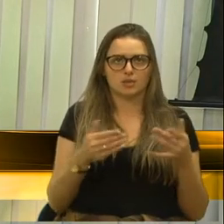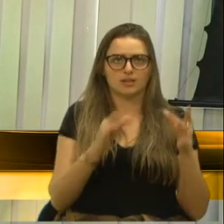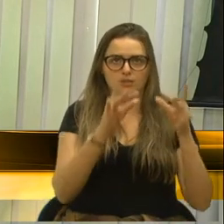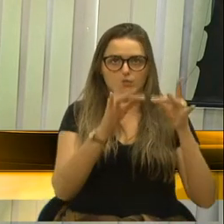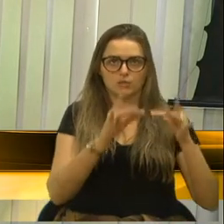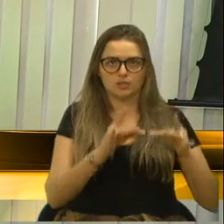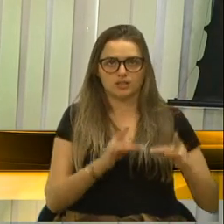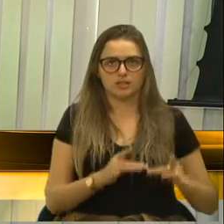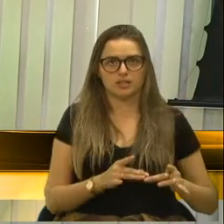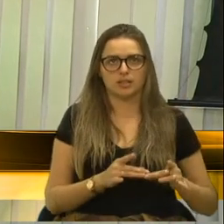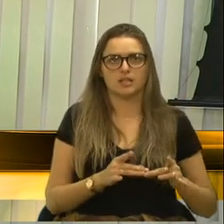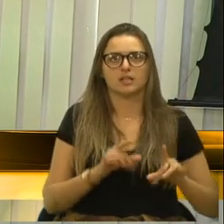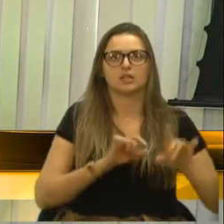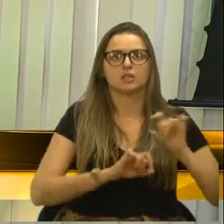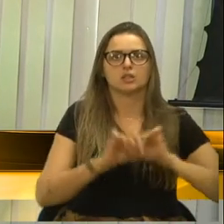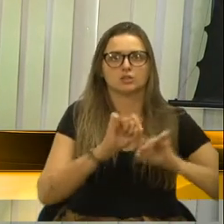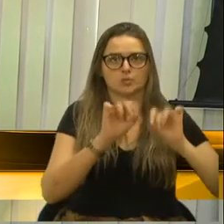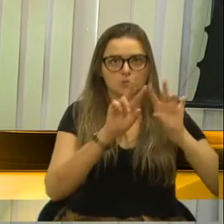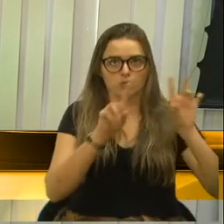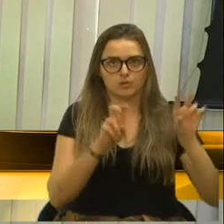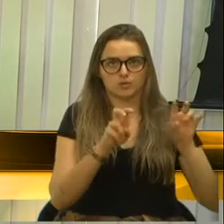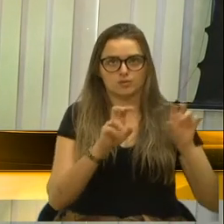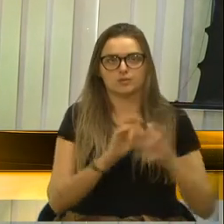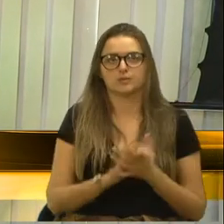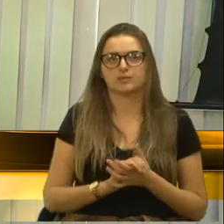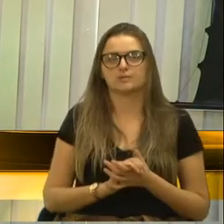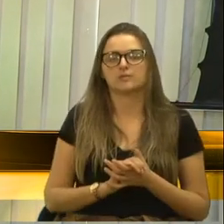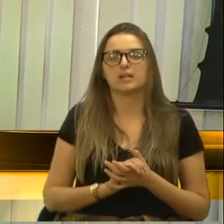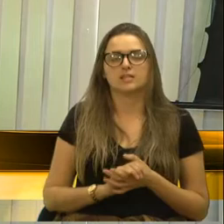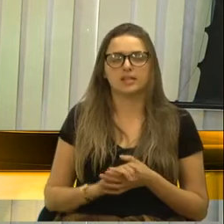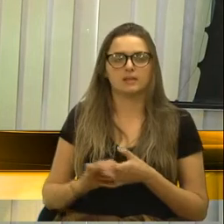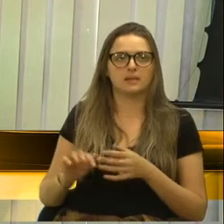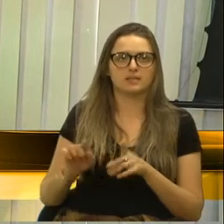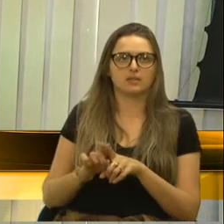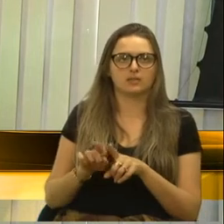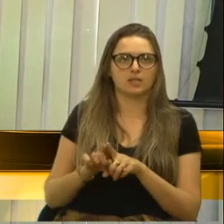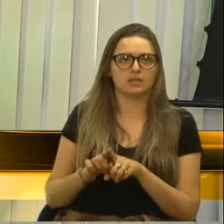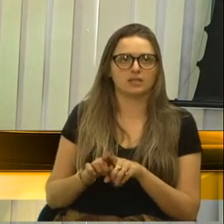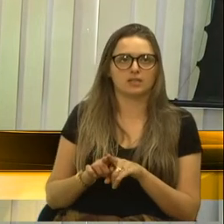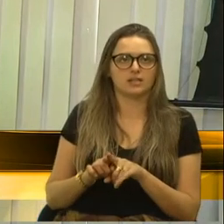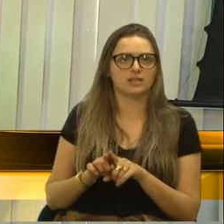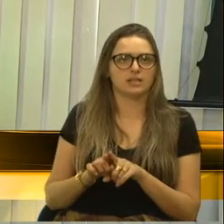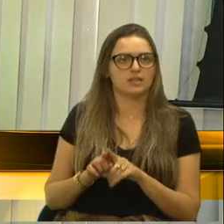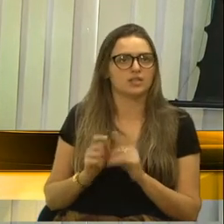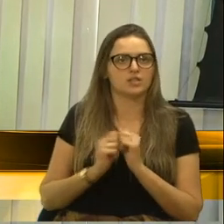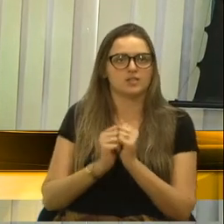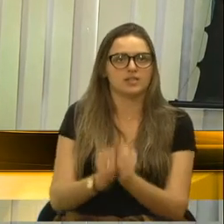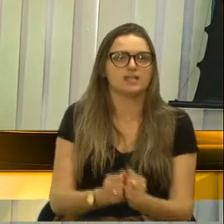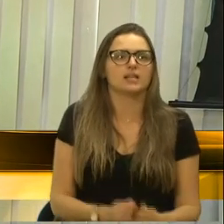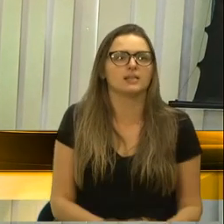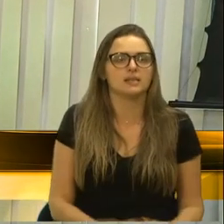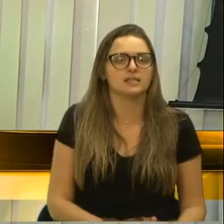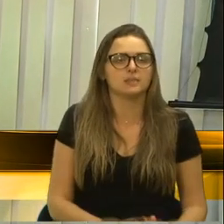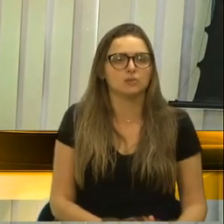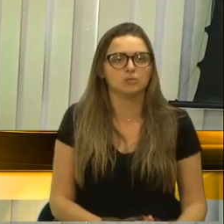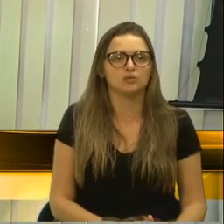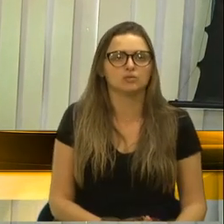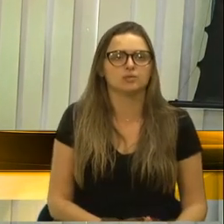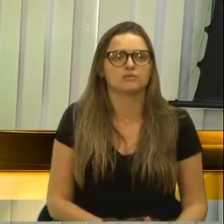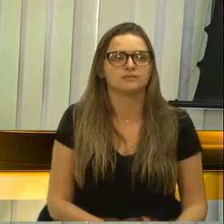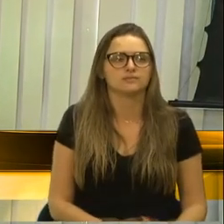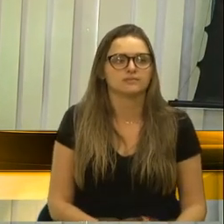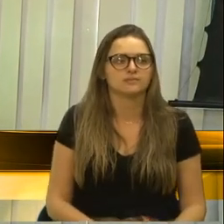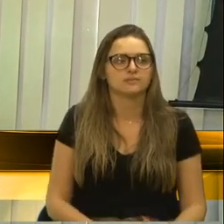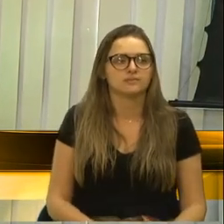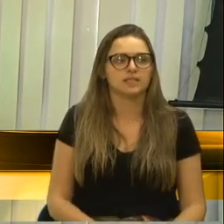nesses detalhes. Hoje, então, estamos encaminhando essa indicação em nome da bancada do PSDB, mas especialmente